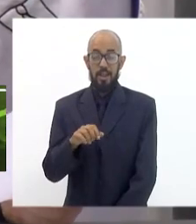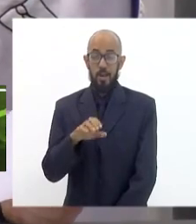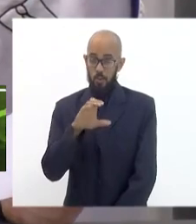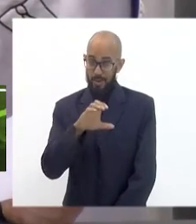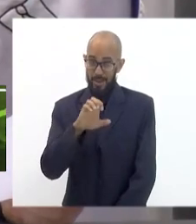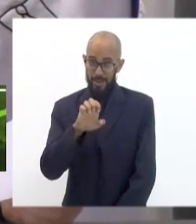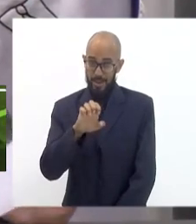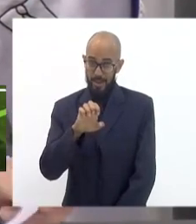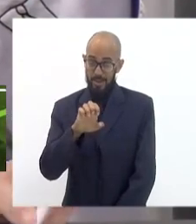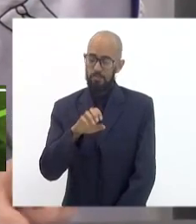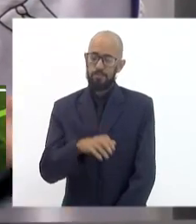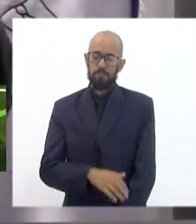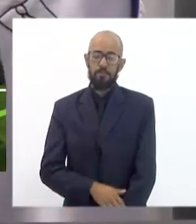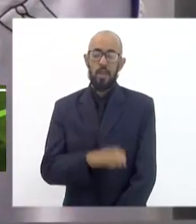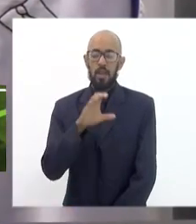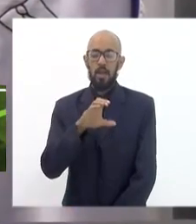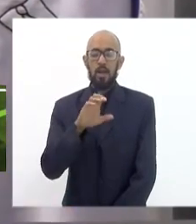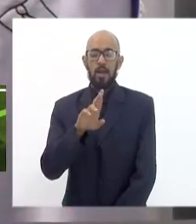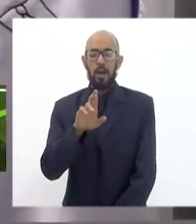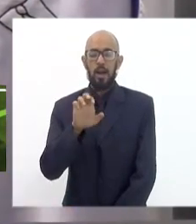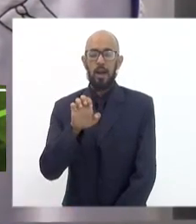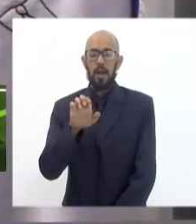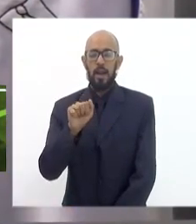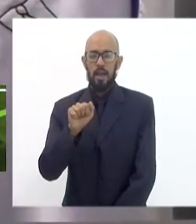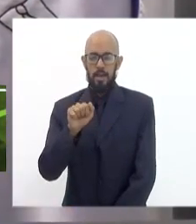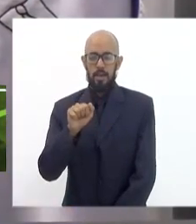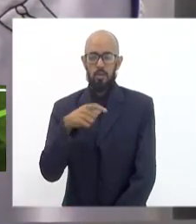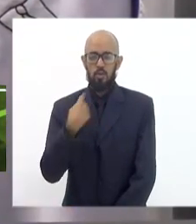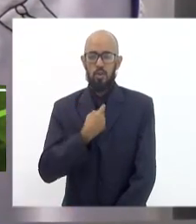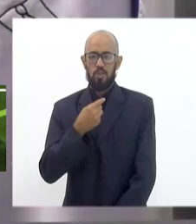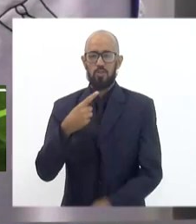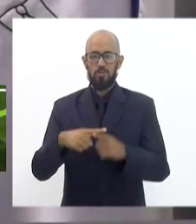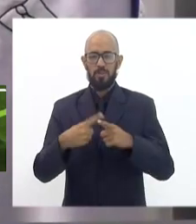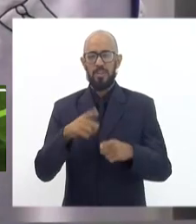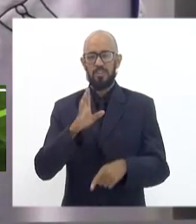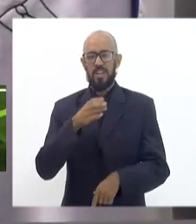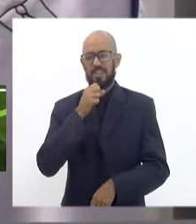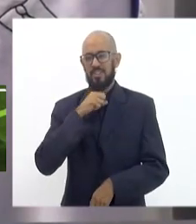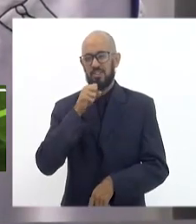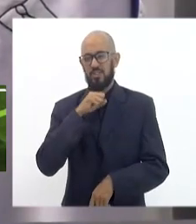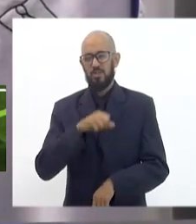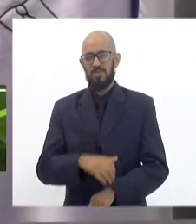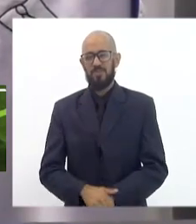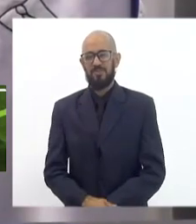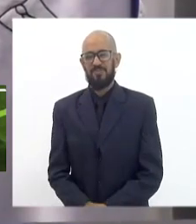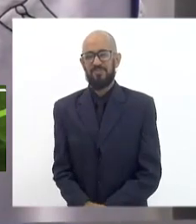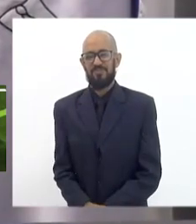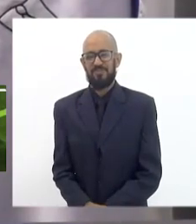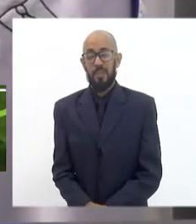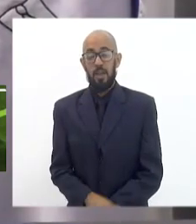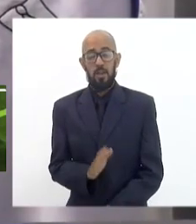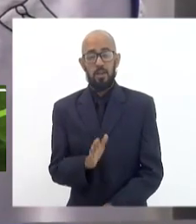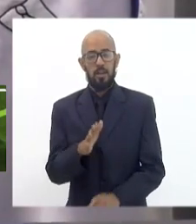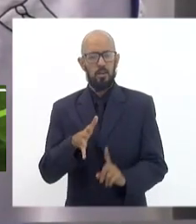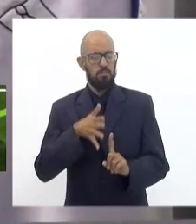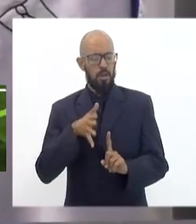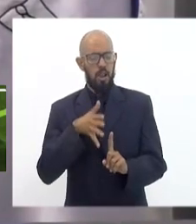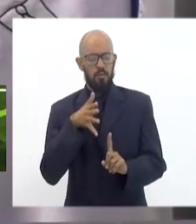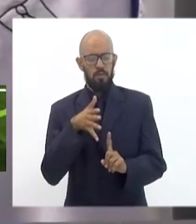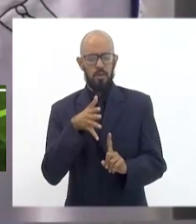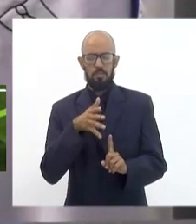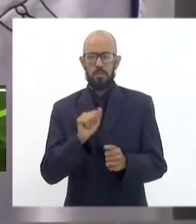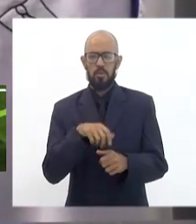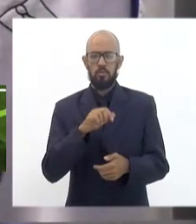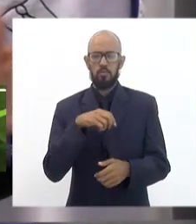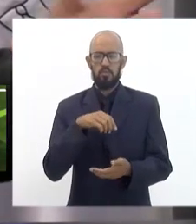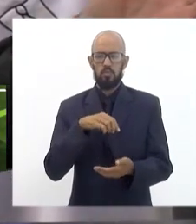antigo mas vamos lá queria passar palavra que o deputado Deputado e secretário Max